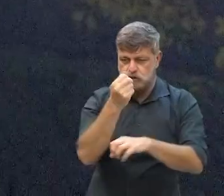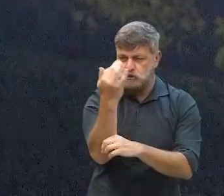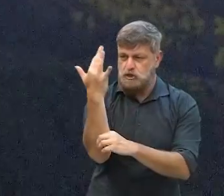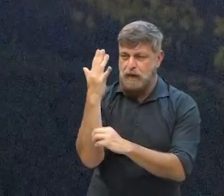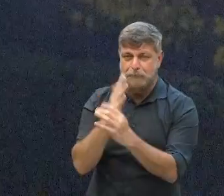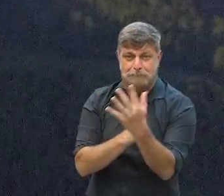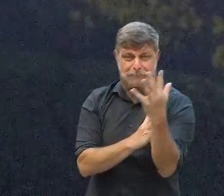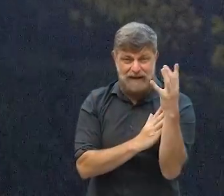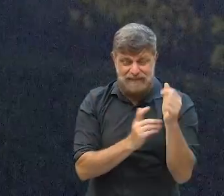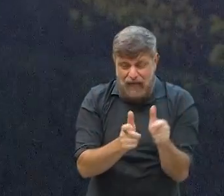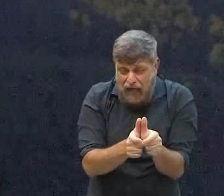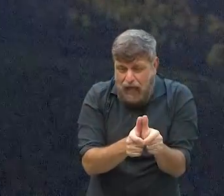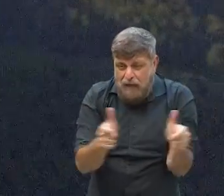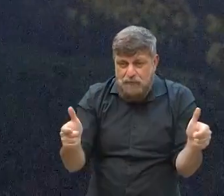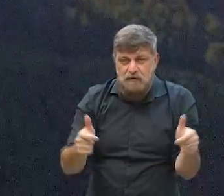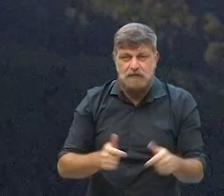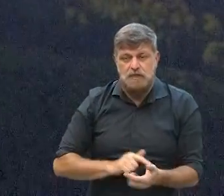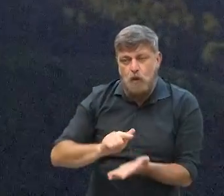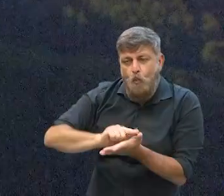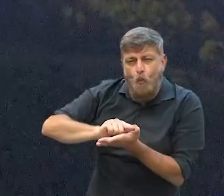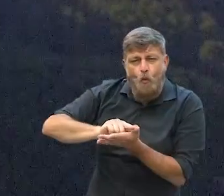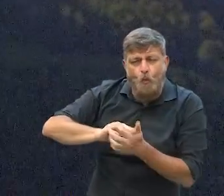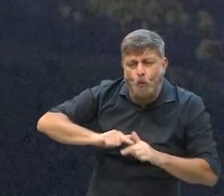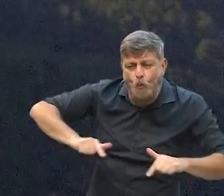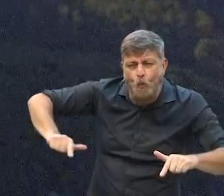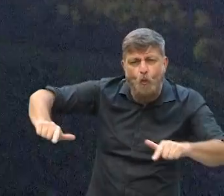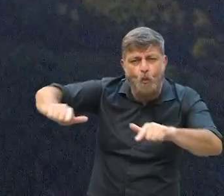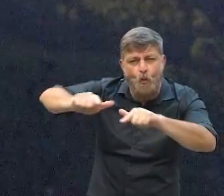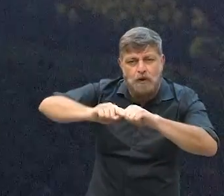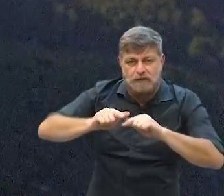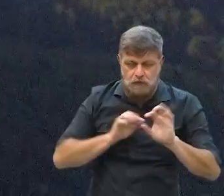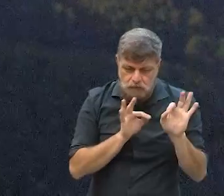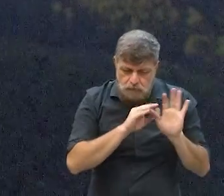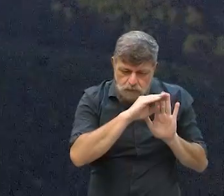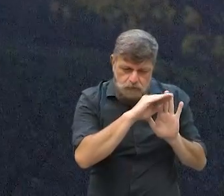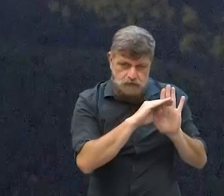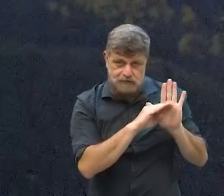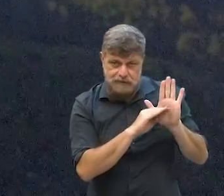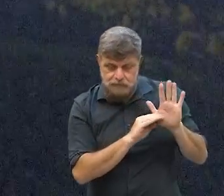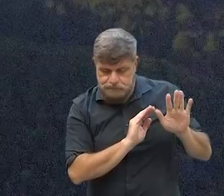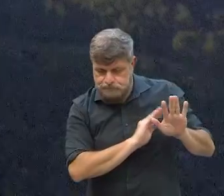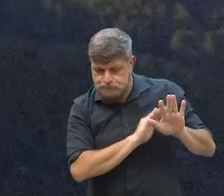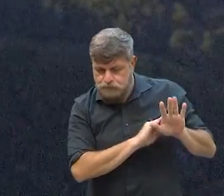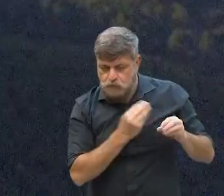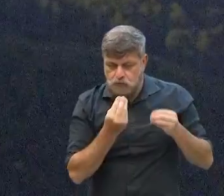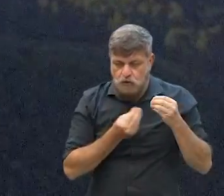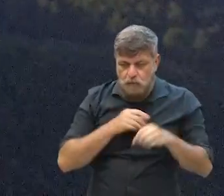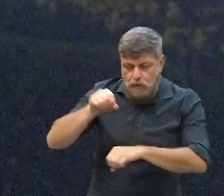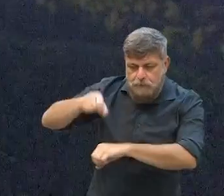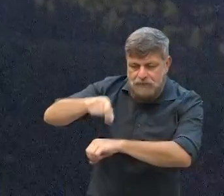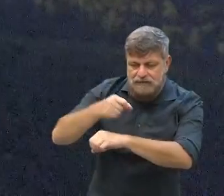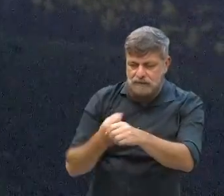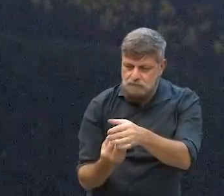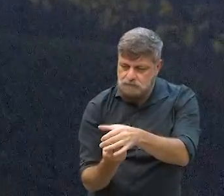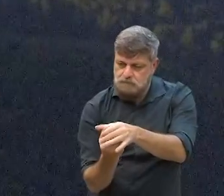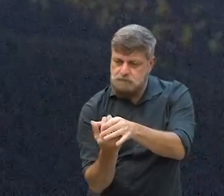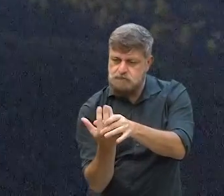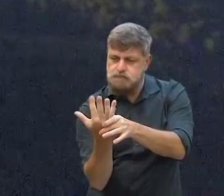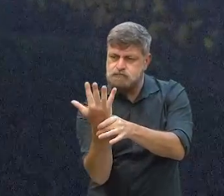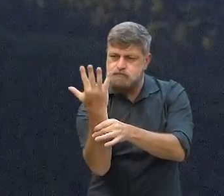a maioria da mata já não existia mais. Então foi elaborado projeto de restauração ecológica,